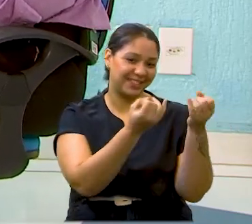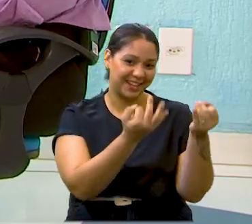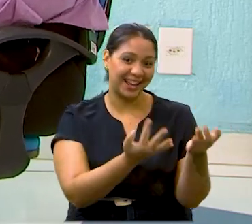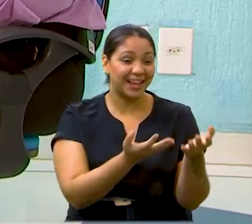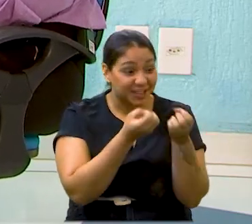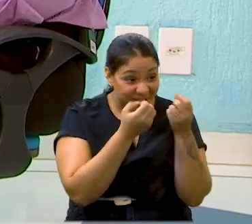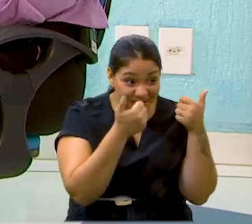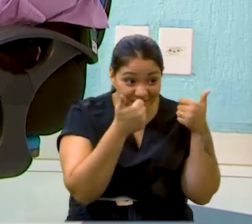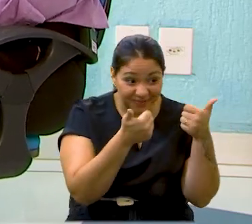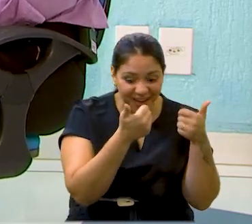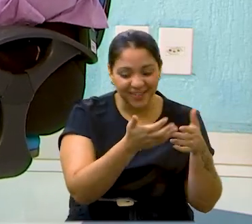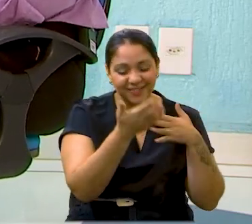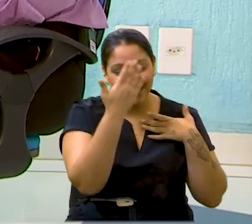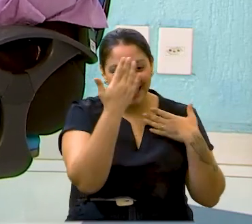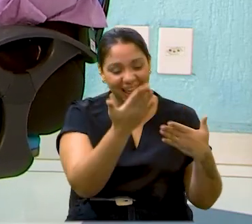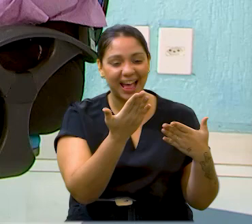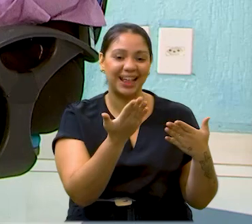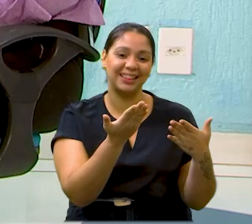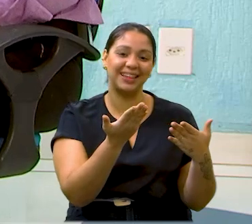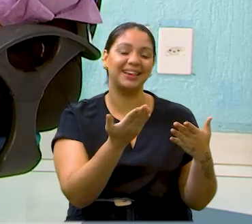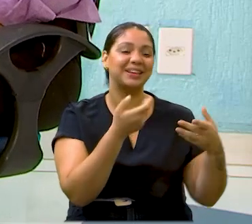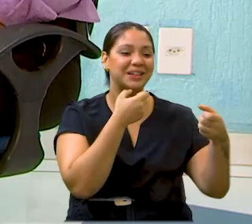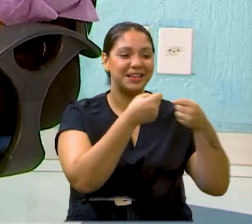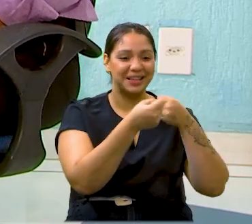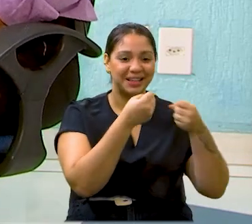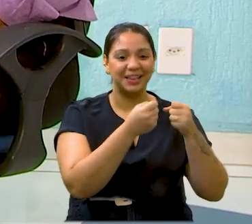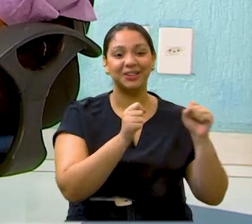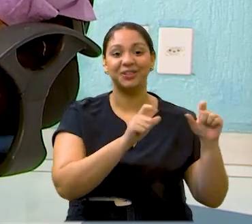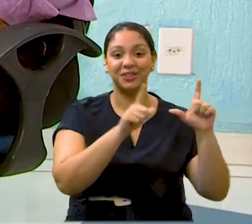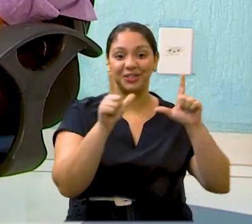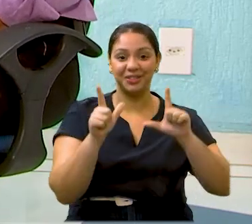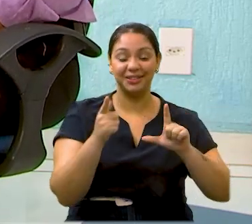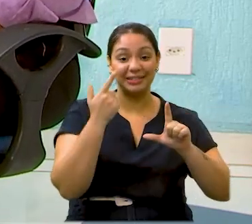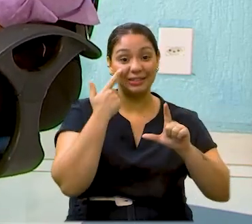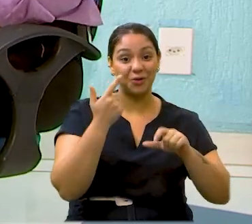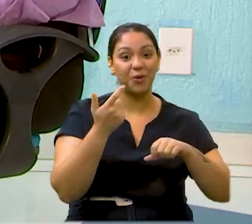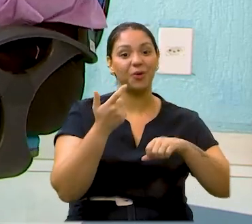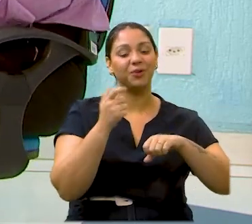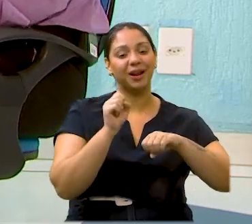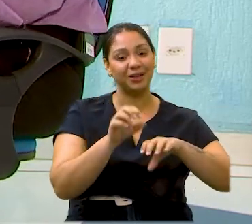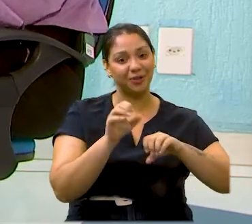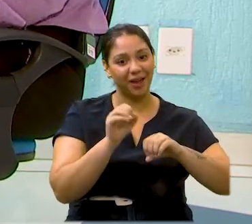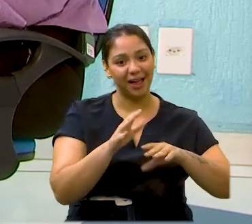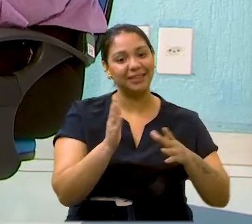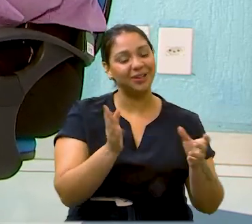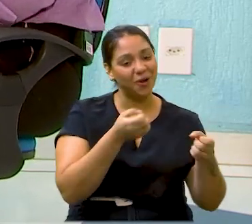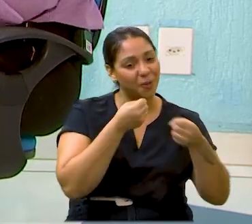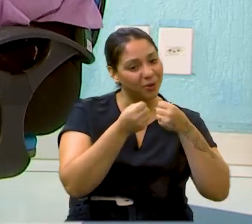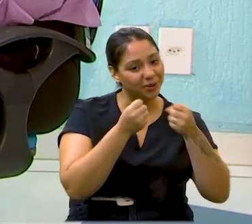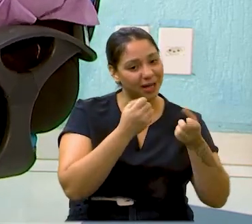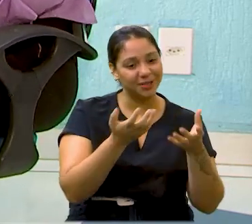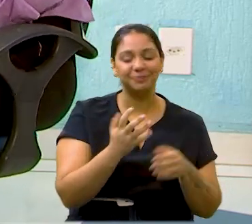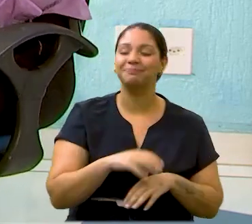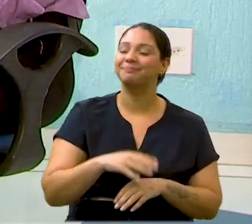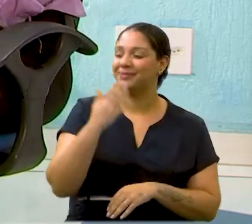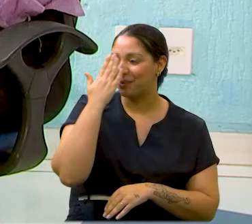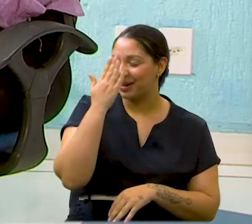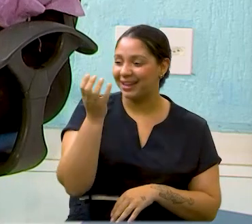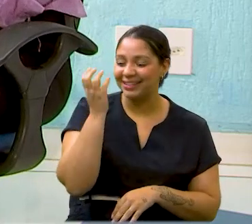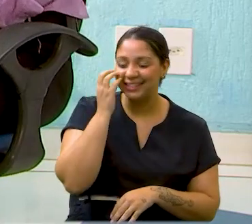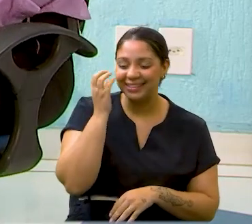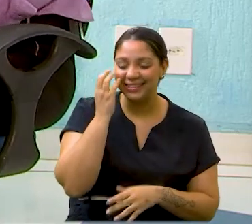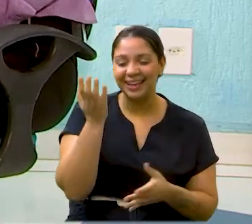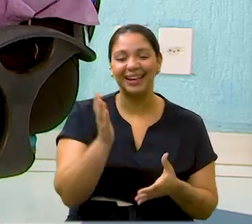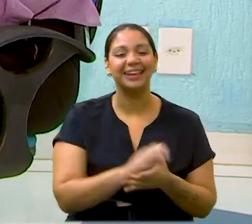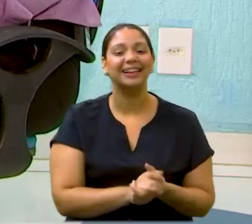bem? Muito obrigado por atender ao quadro De Olho na Educação, nossa reportagem, Yara. Eu que agradeço, André. Sejam bem-vindos. Muito obrigado.